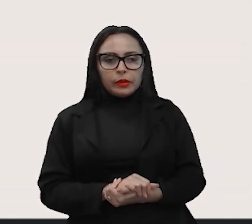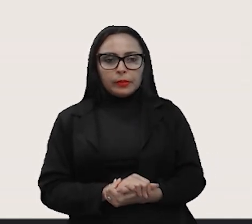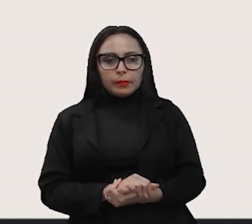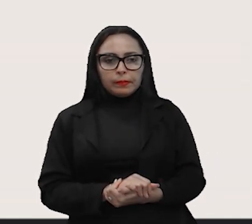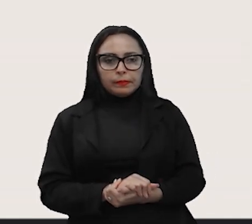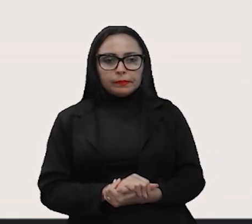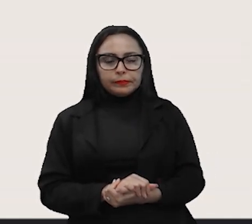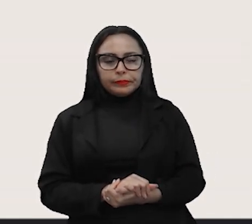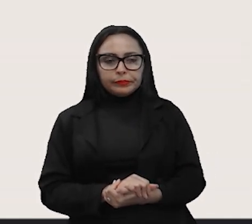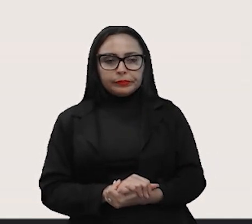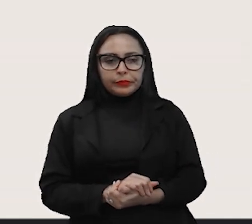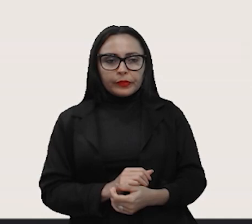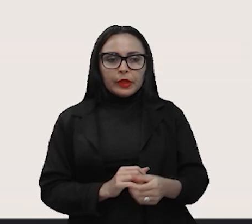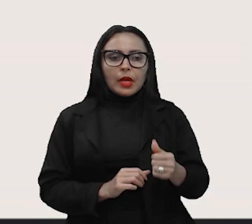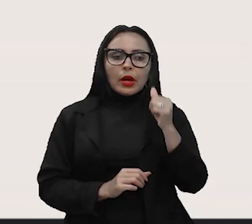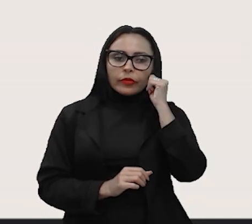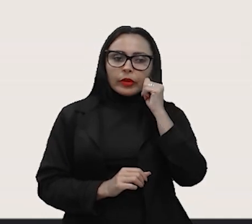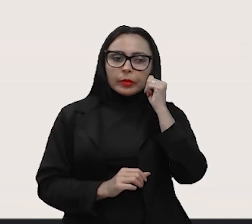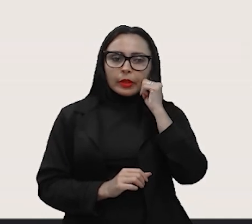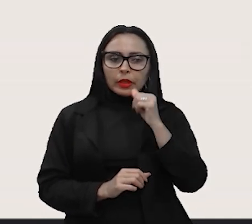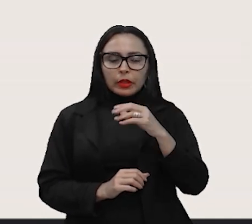que são os ovários.